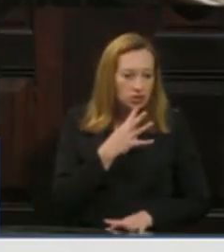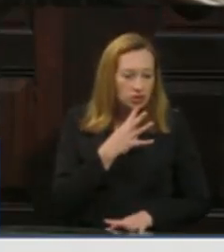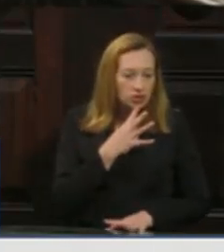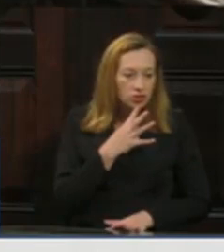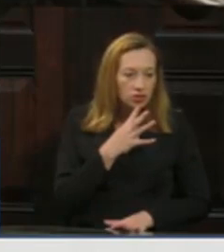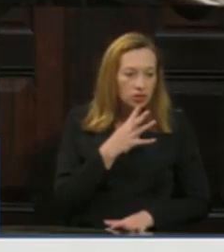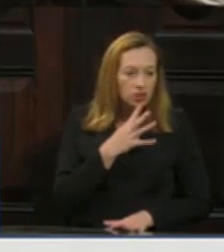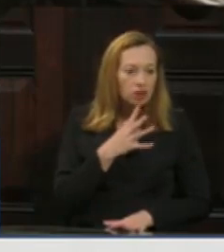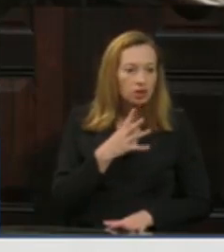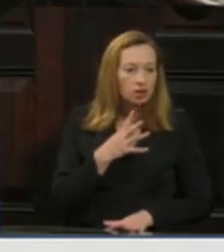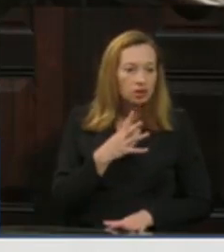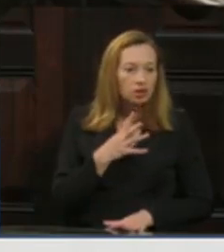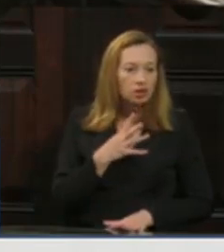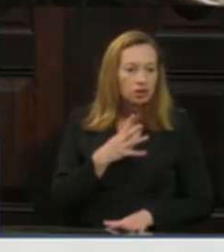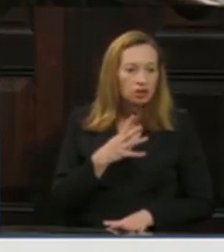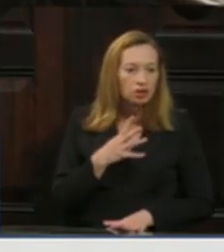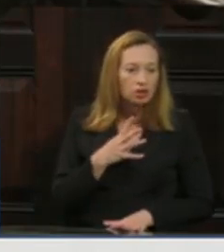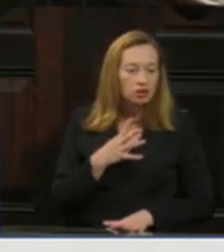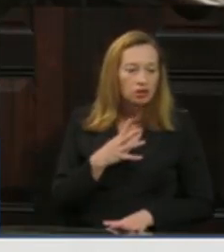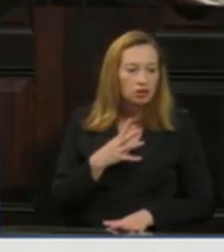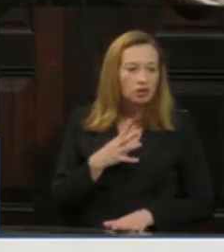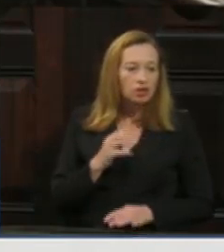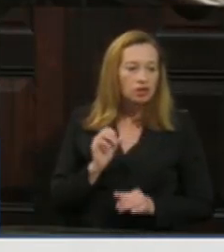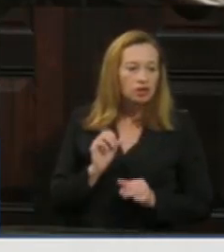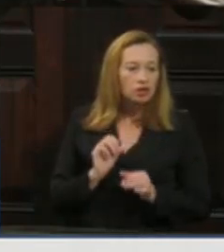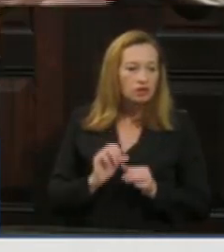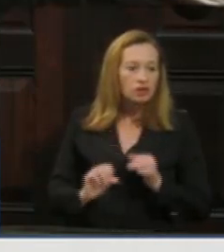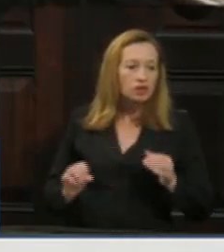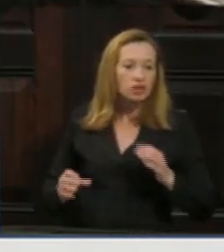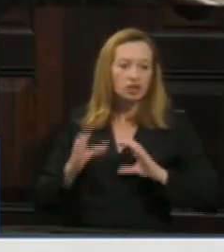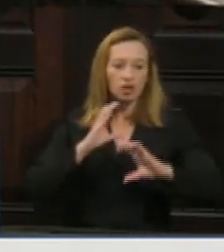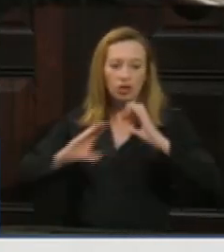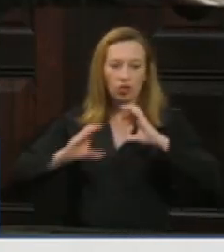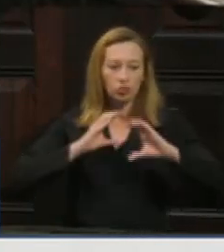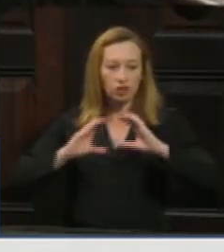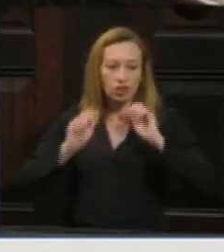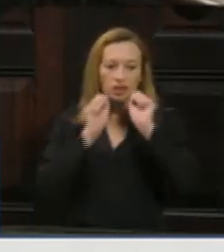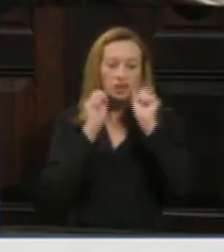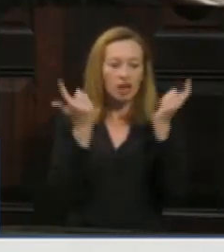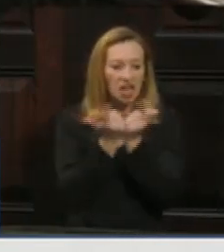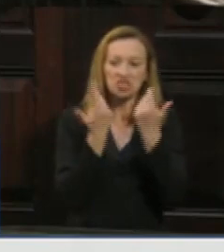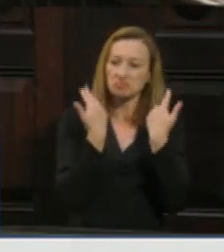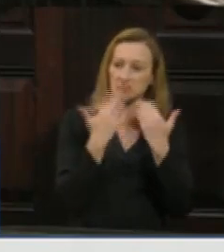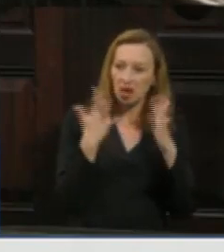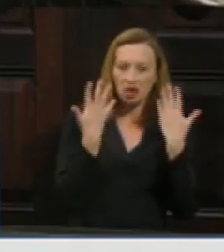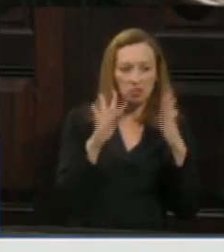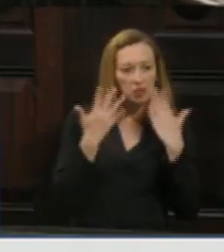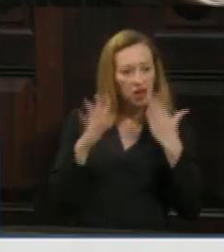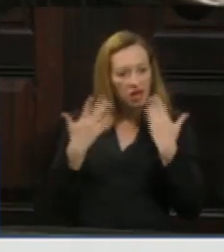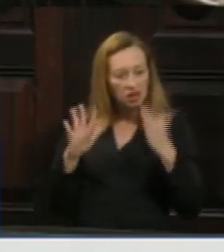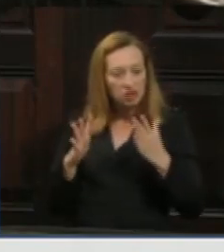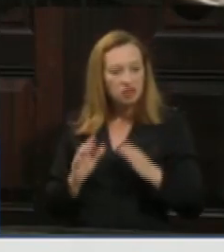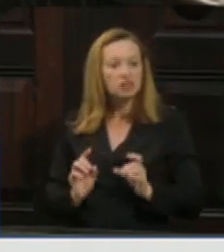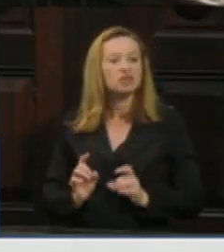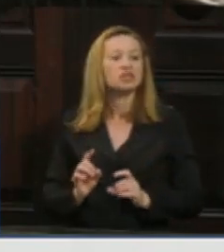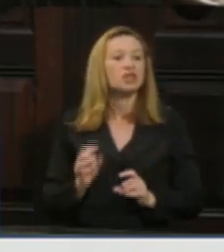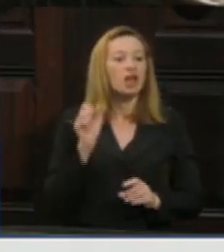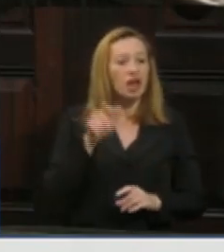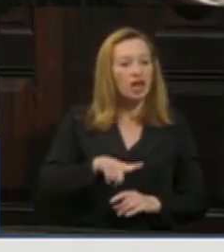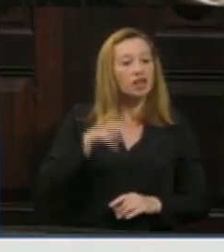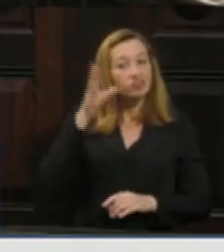ideias legislativas. Vou dar um exemplo bobo aqui, de separação de um distrito de um município. Aí atinge lá